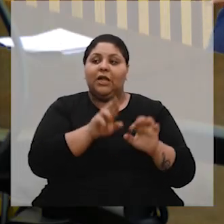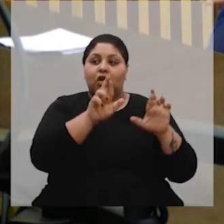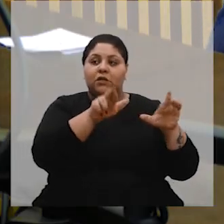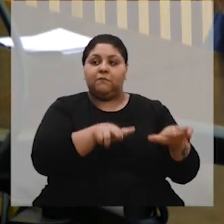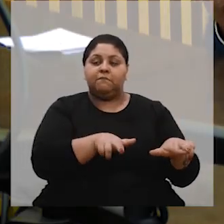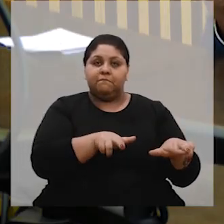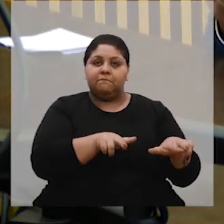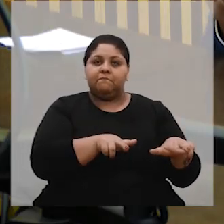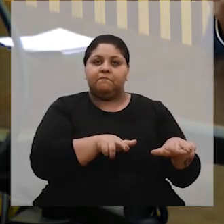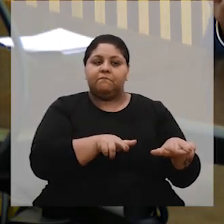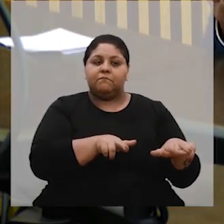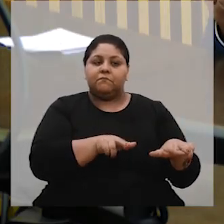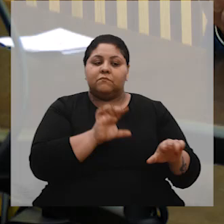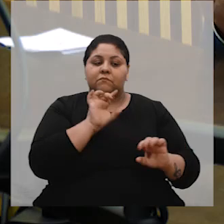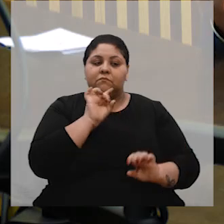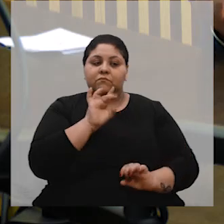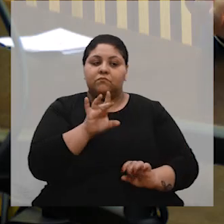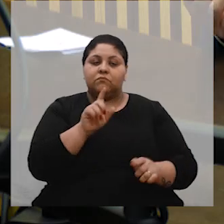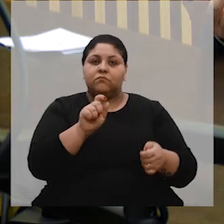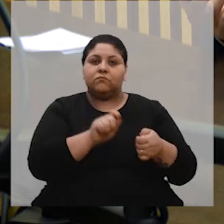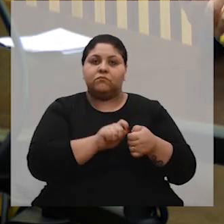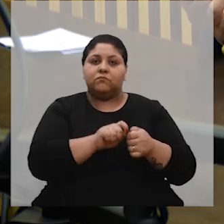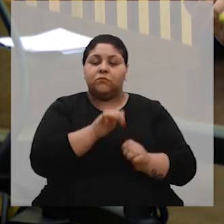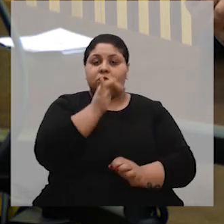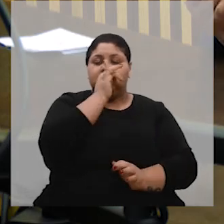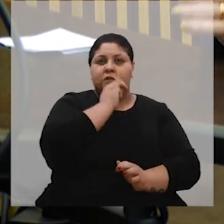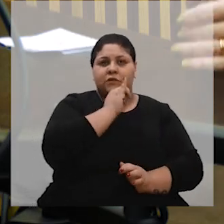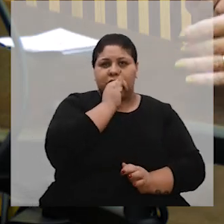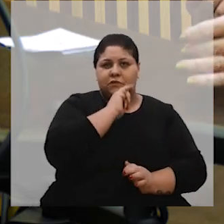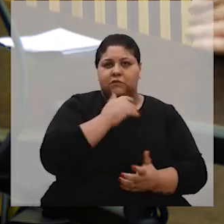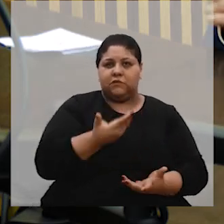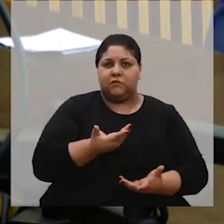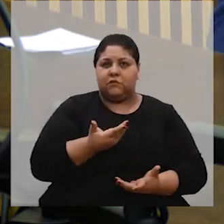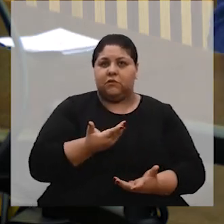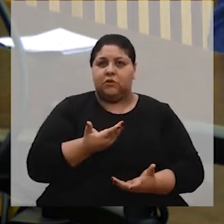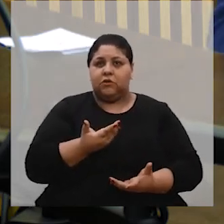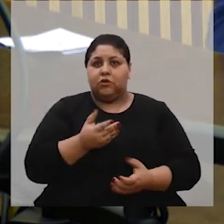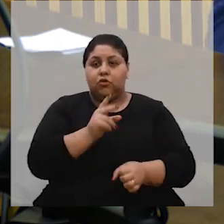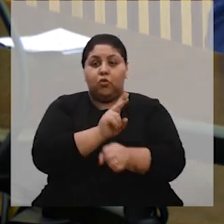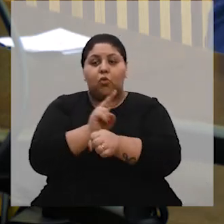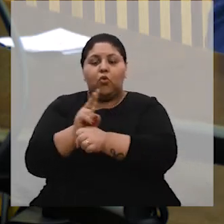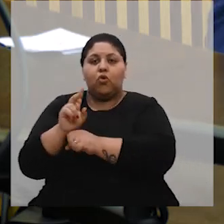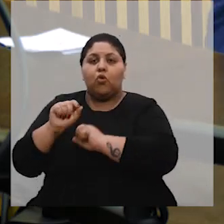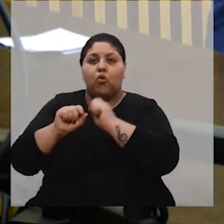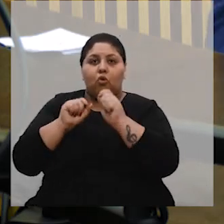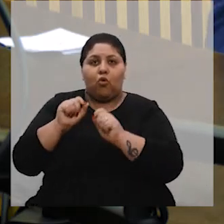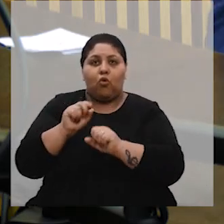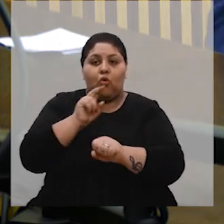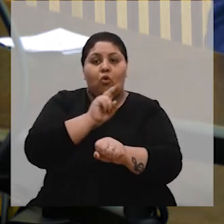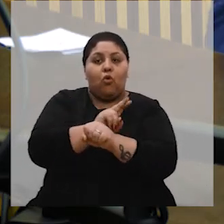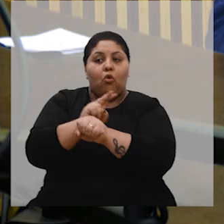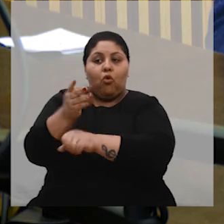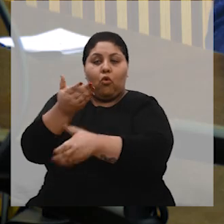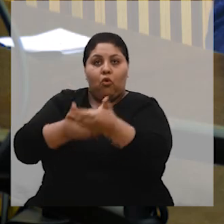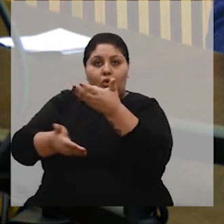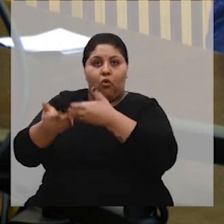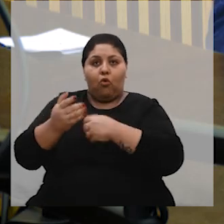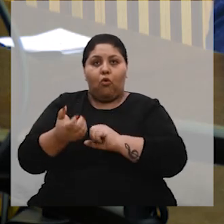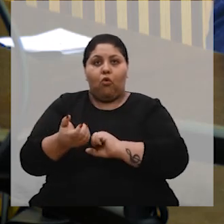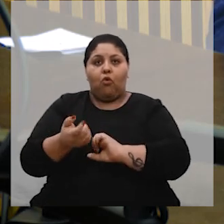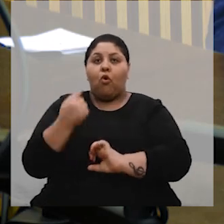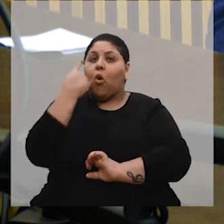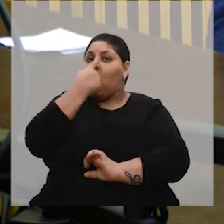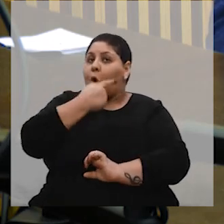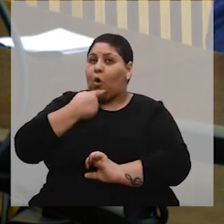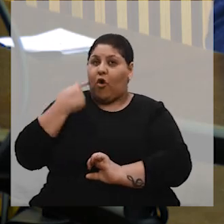nossa região, só fazendo a testagem e o tratamento. Como o tratamento passou a ser via